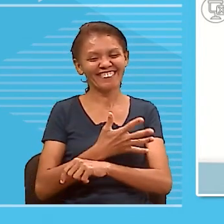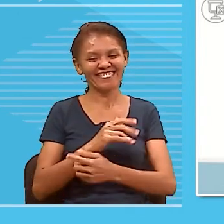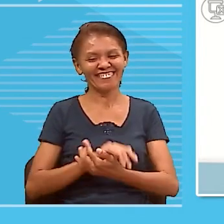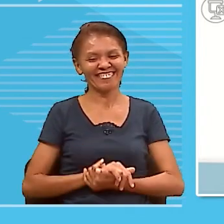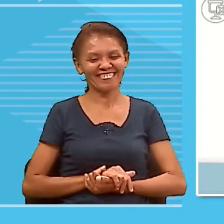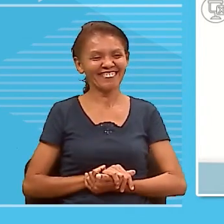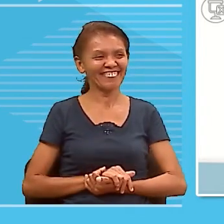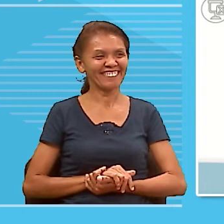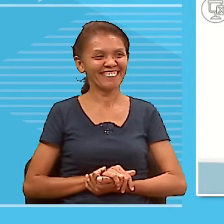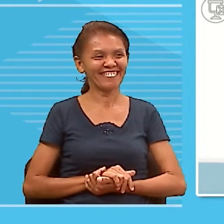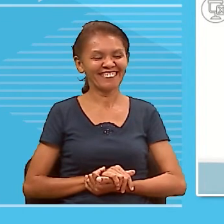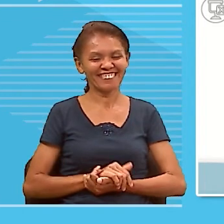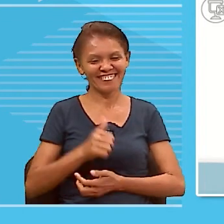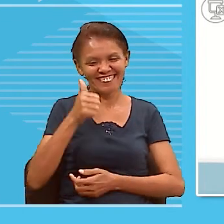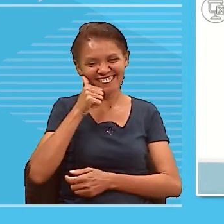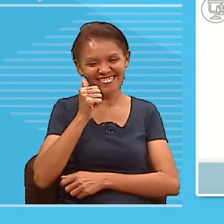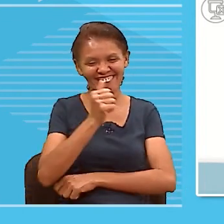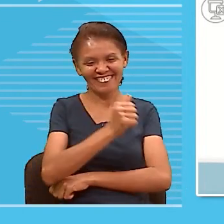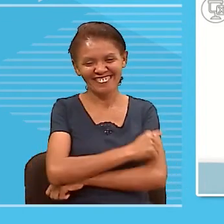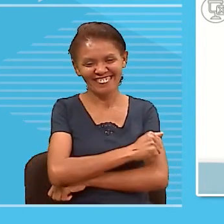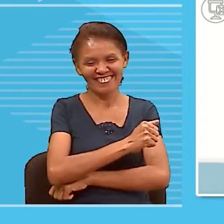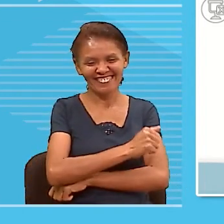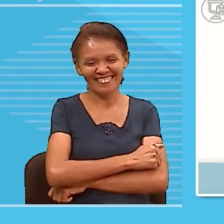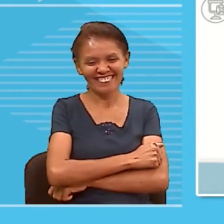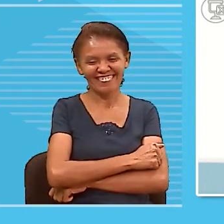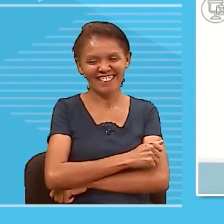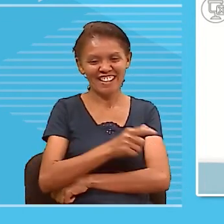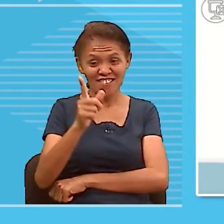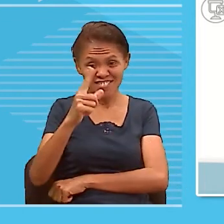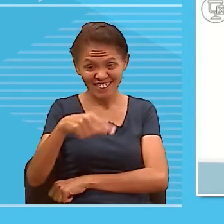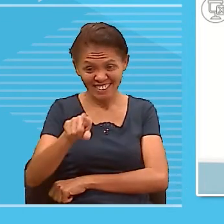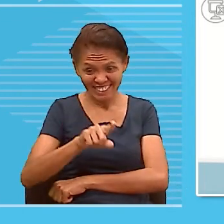minha querida Adriana Souza compreendeu